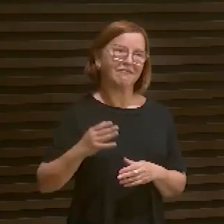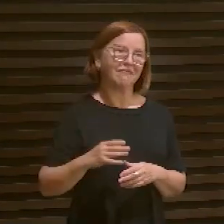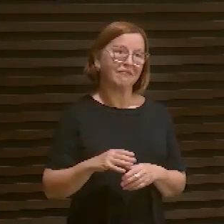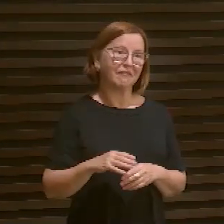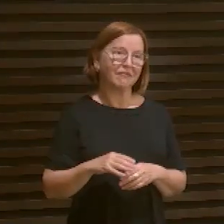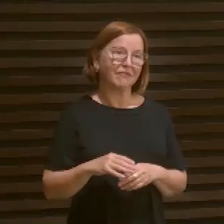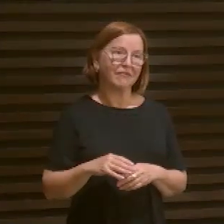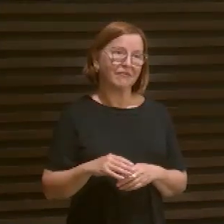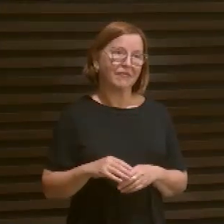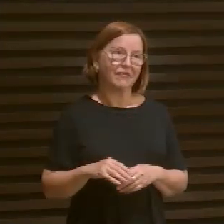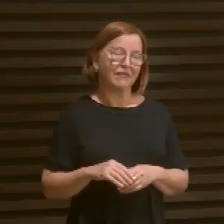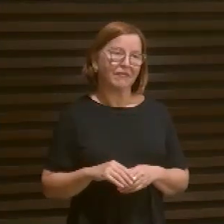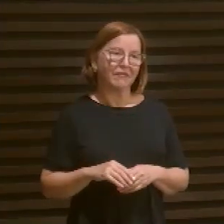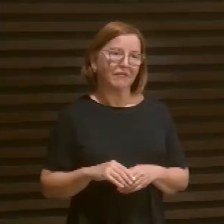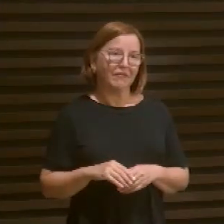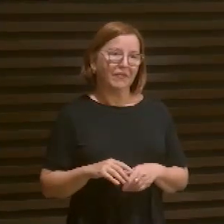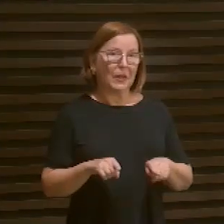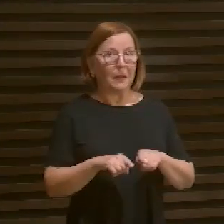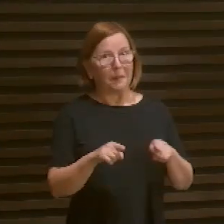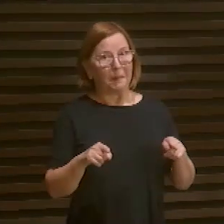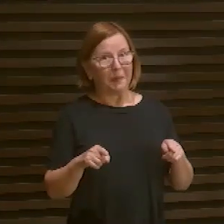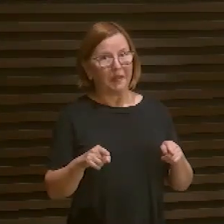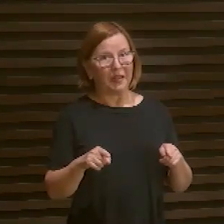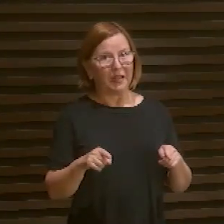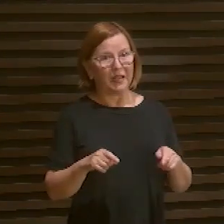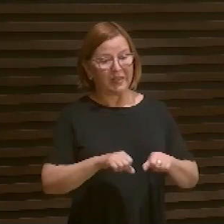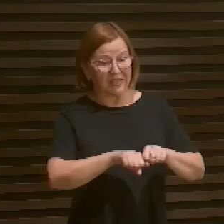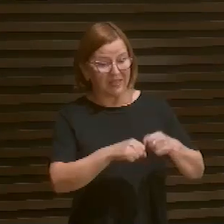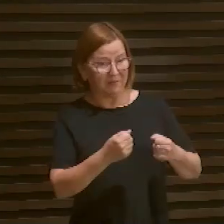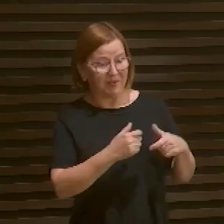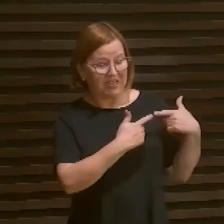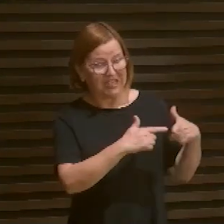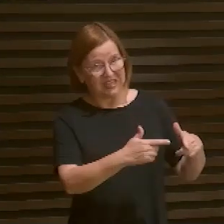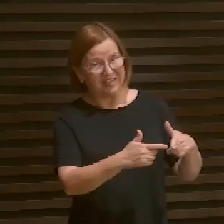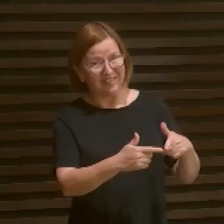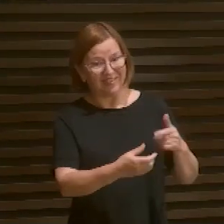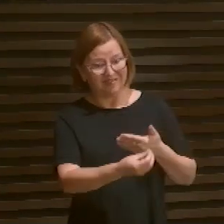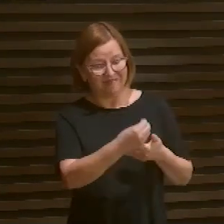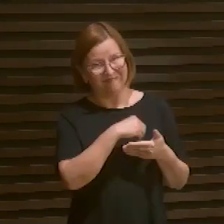Mas quebrava uma coisa que é a tradição que está em nós.